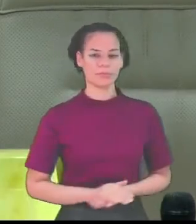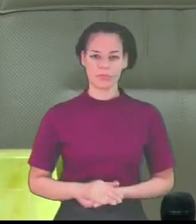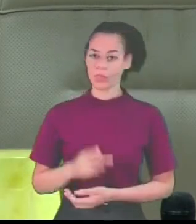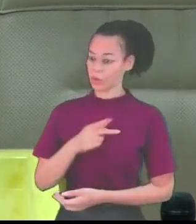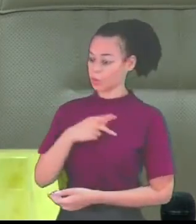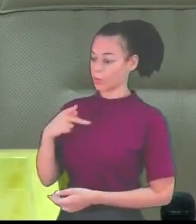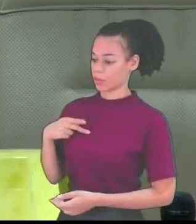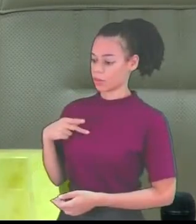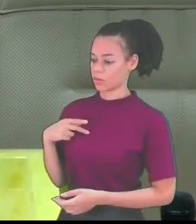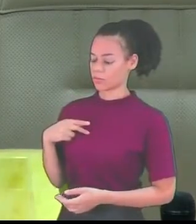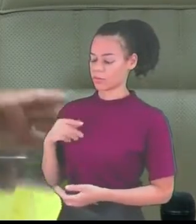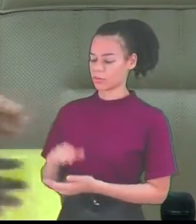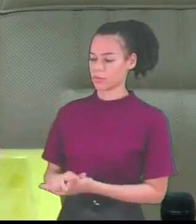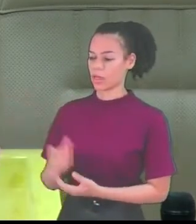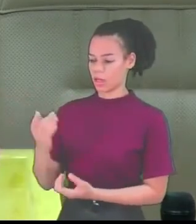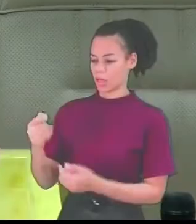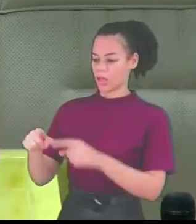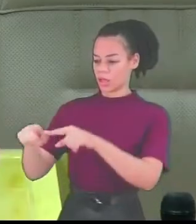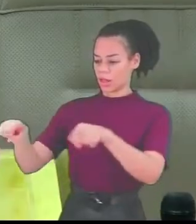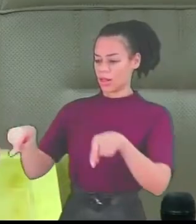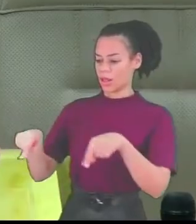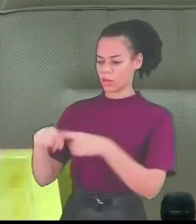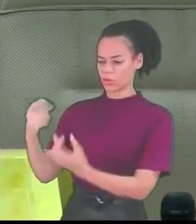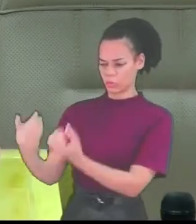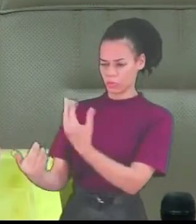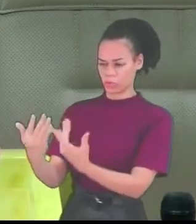coloque a panela no fogo aleluia